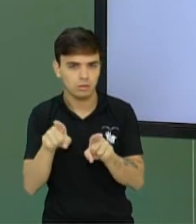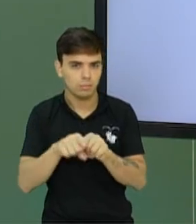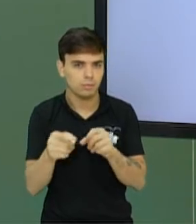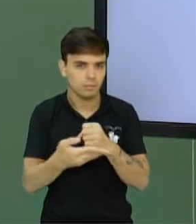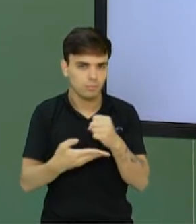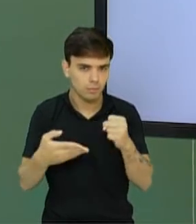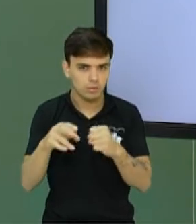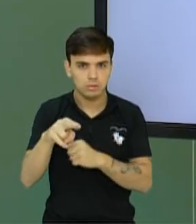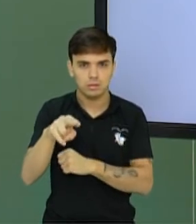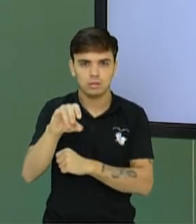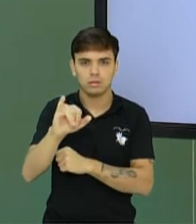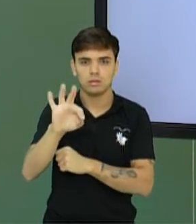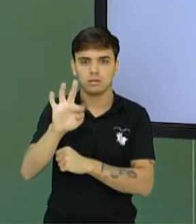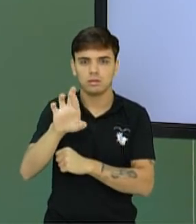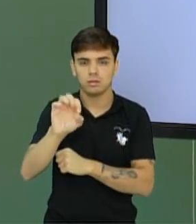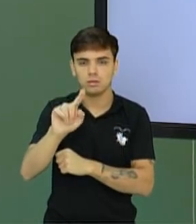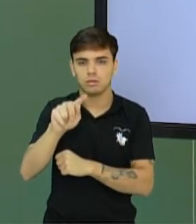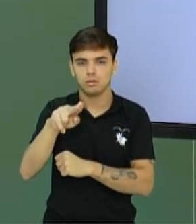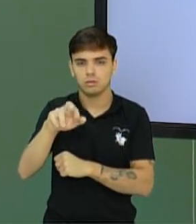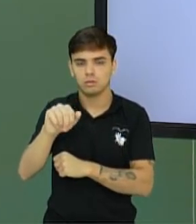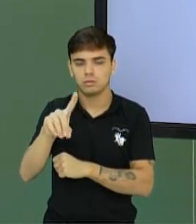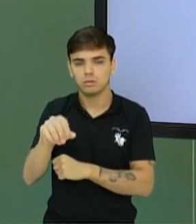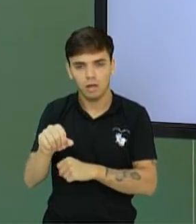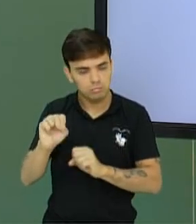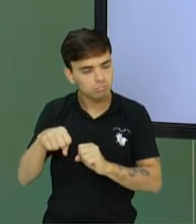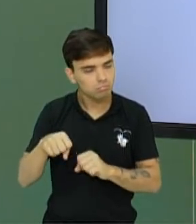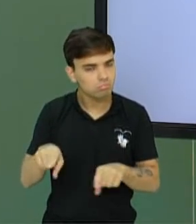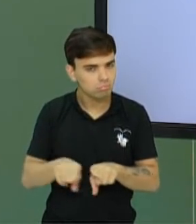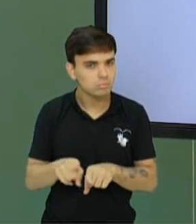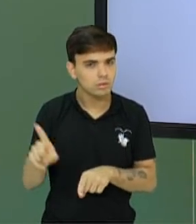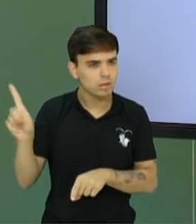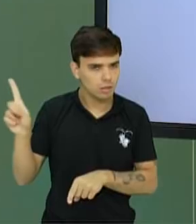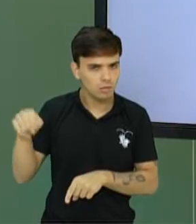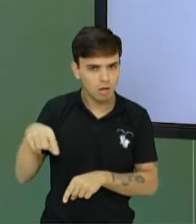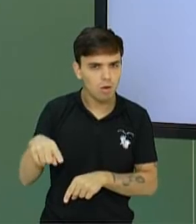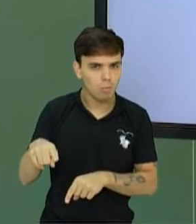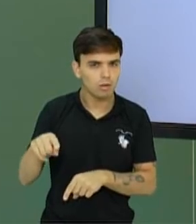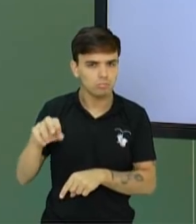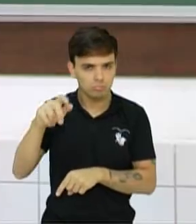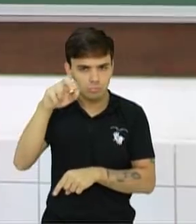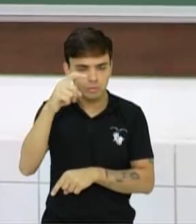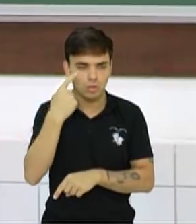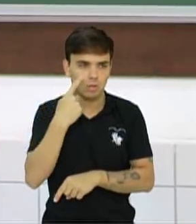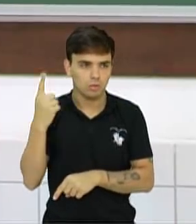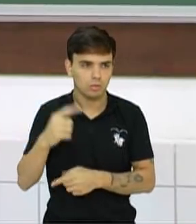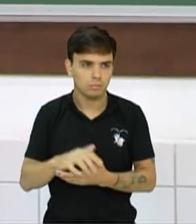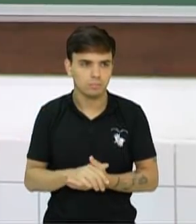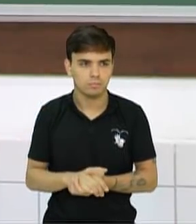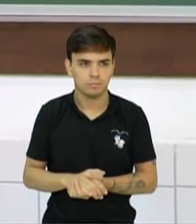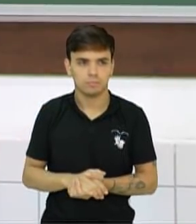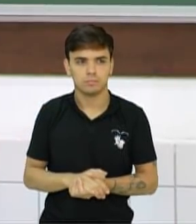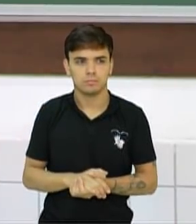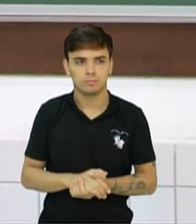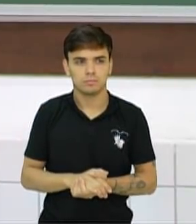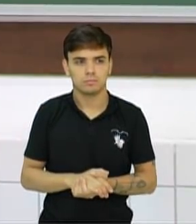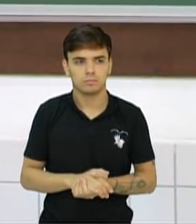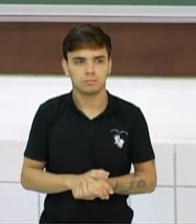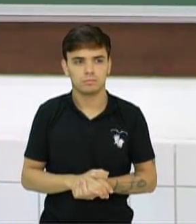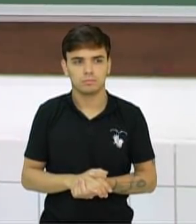base nitrogenada? Sim. Se isso aqui fosse uma escada, o corrimão dessa escada aqui, ó,